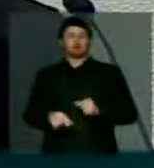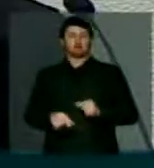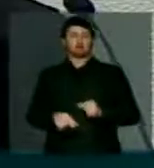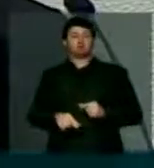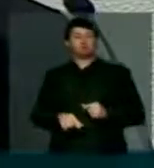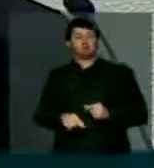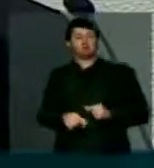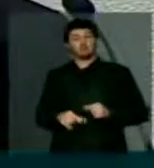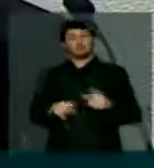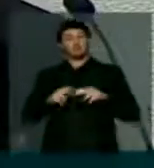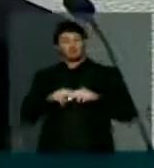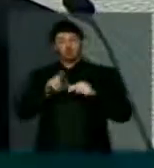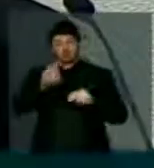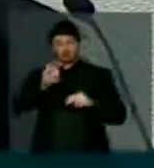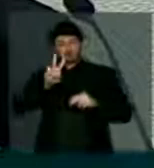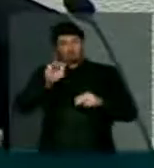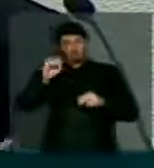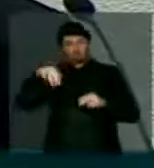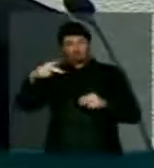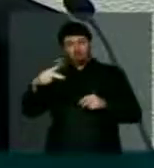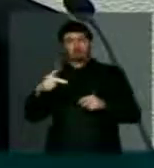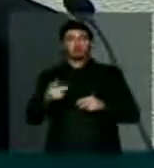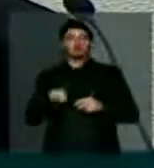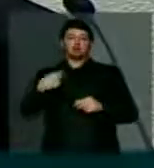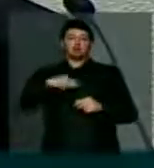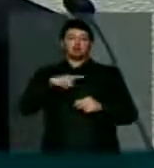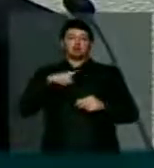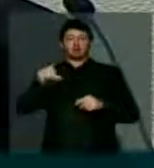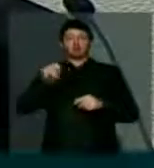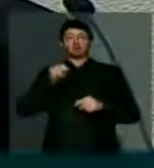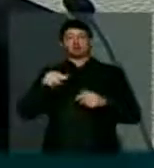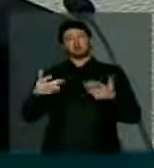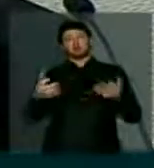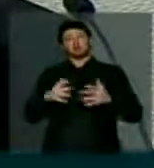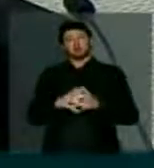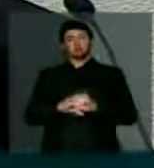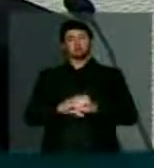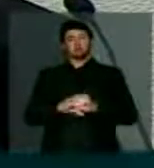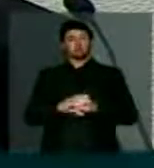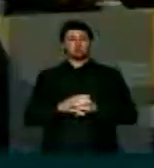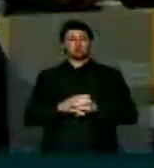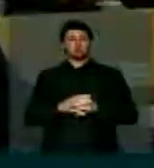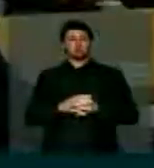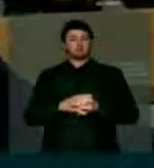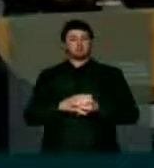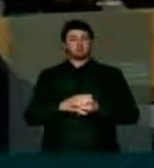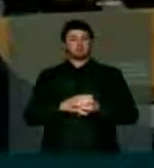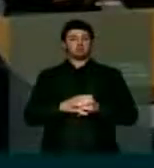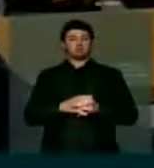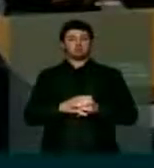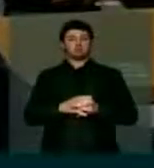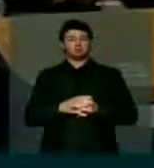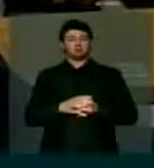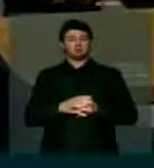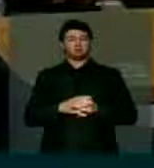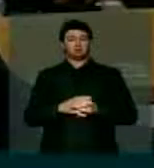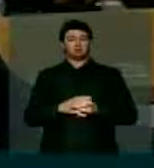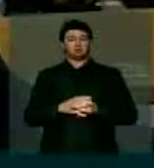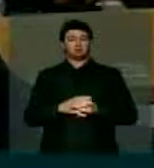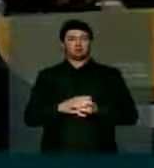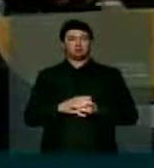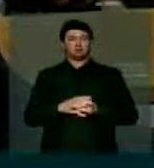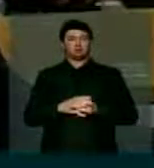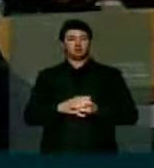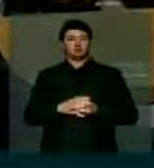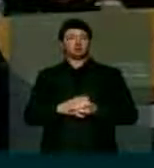Após essa situação de revamp, nós passaríamos a indicar o CEO. Sim, e por que nesse acordo de